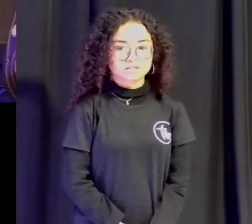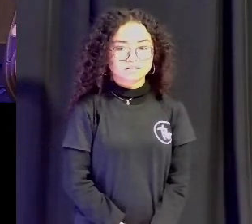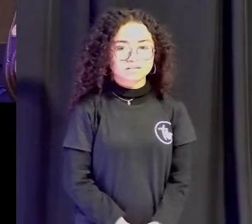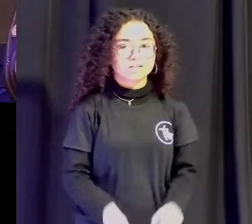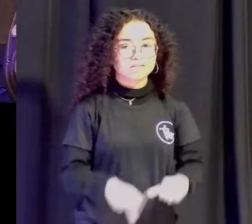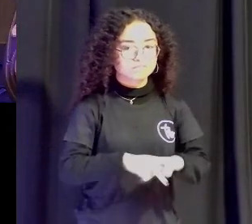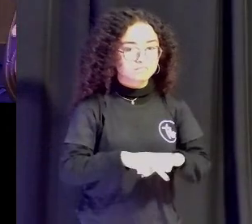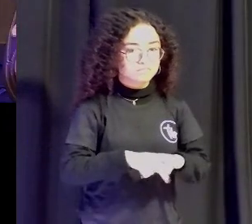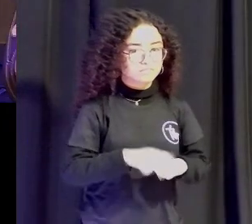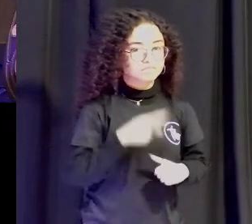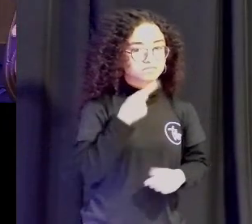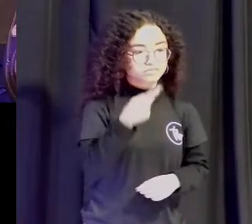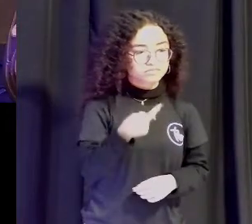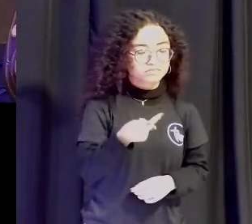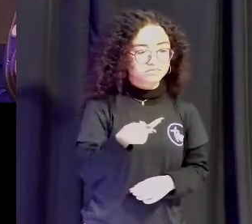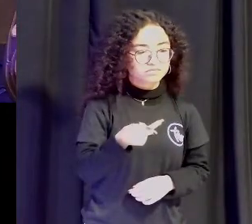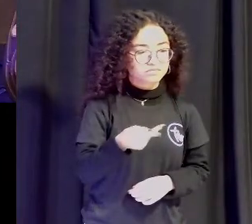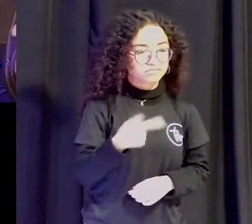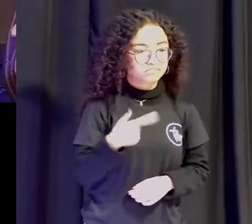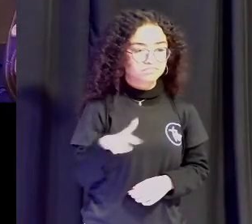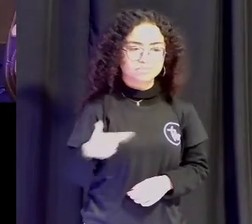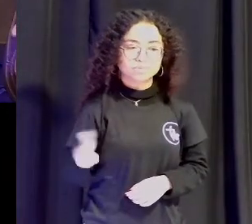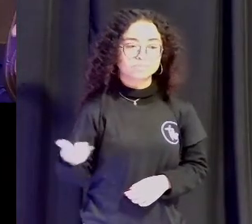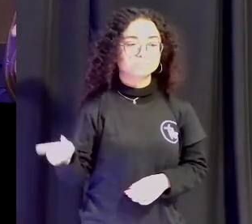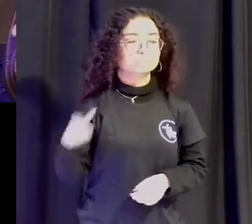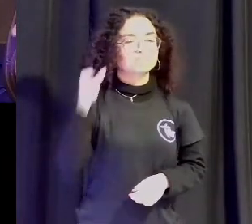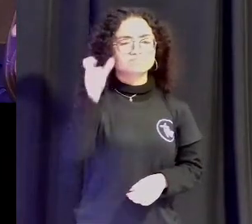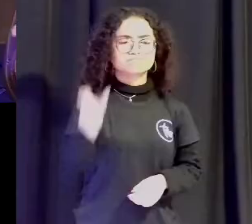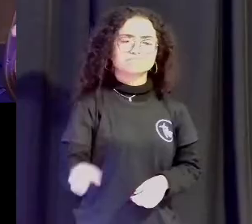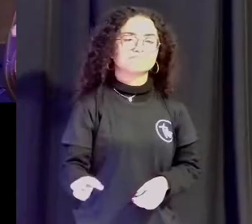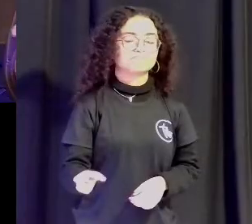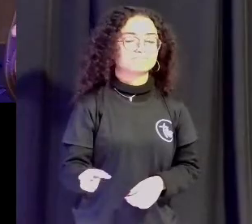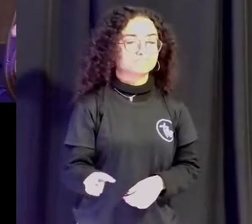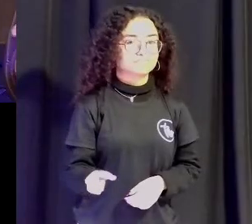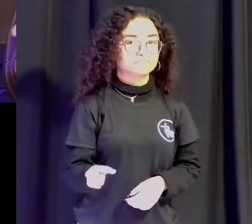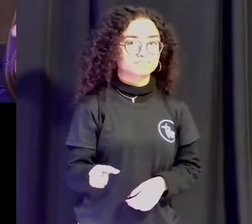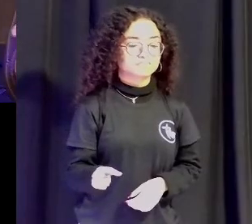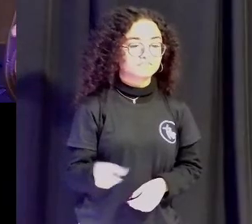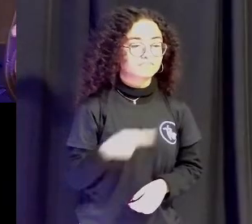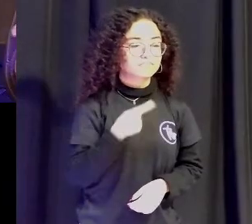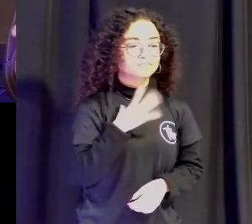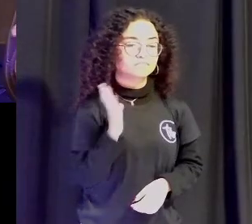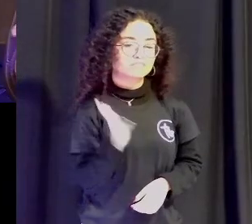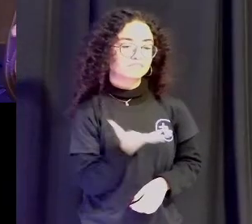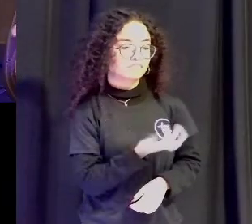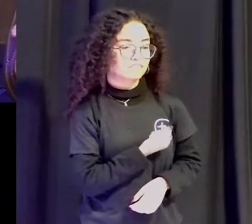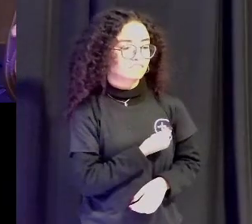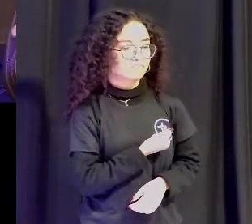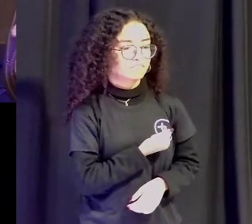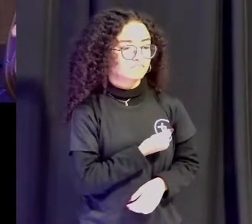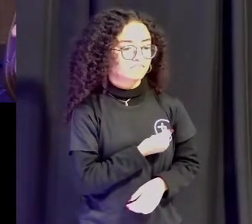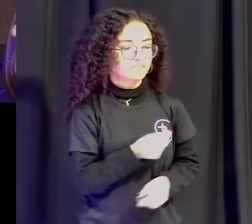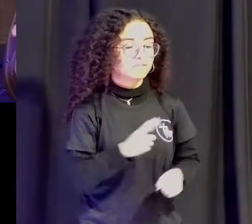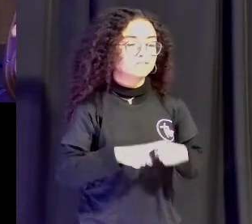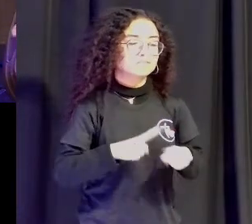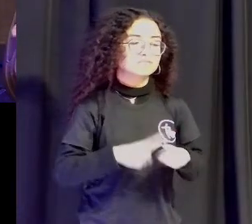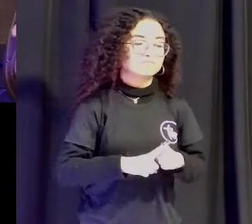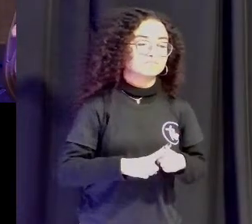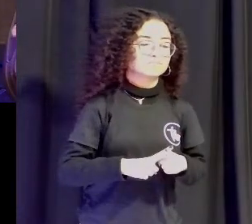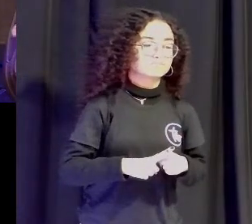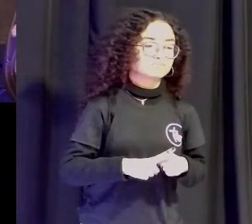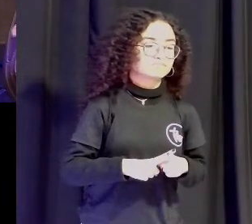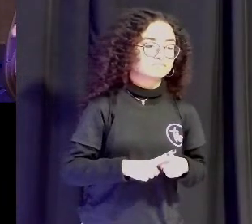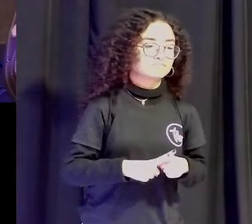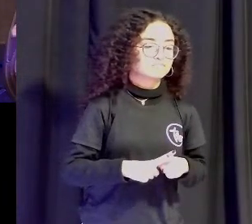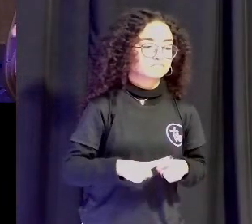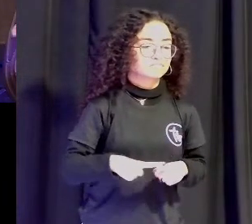Pedro vai dizer: e em nenhum outro há salvação, porque tanto debaixo